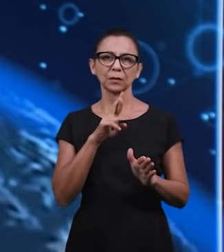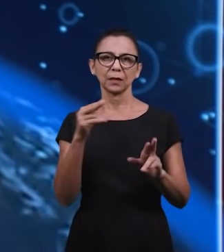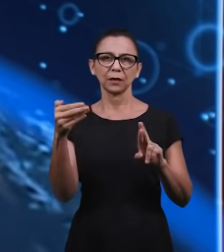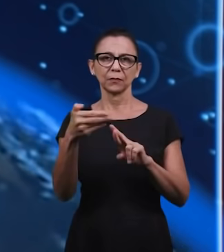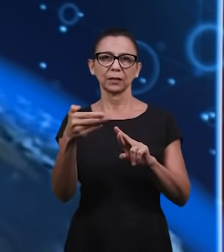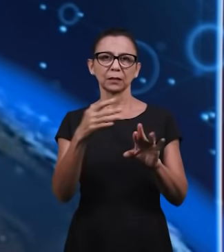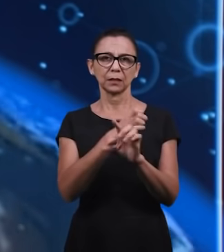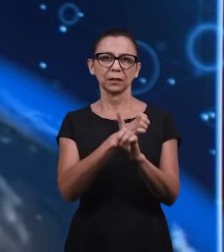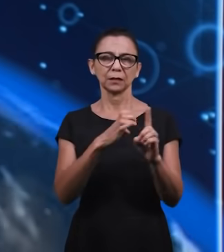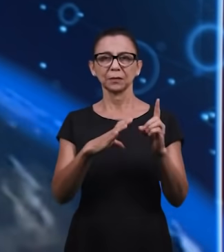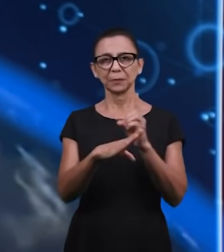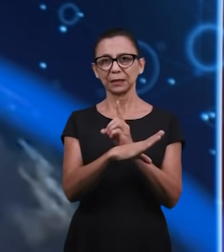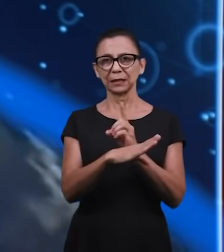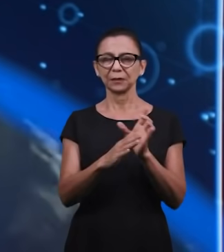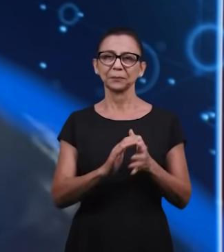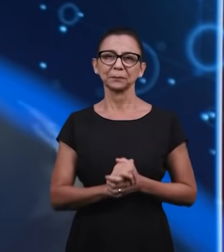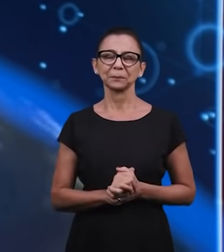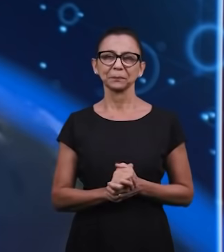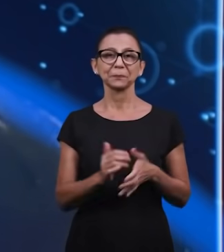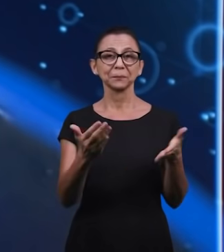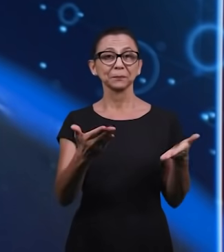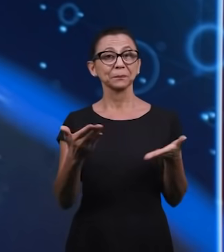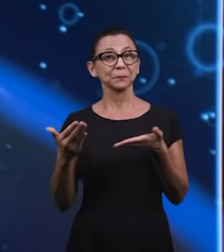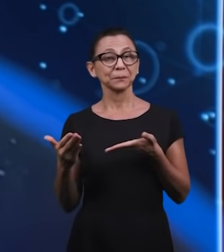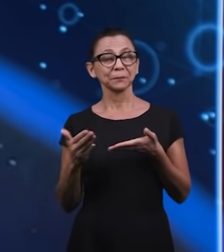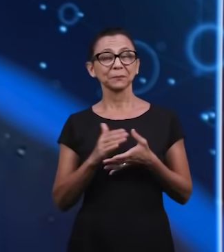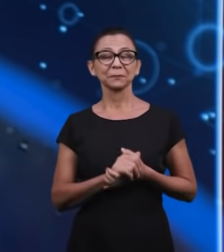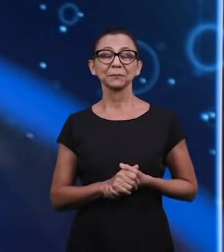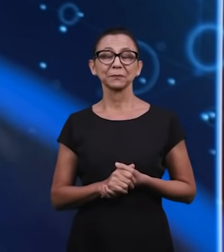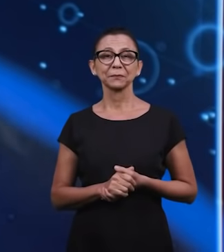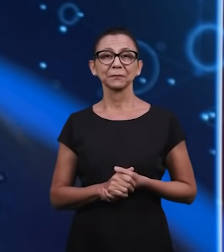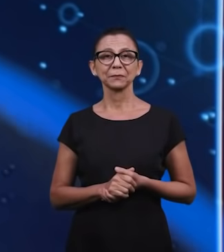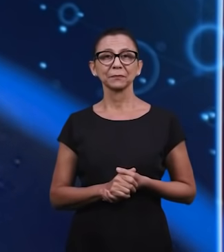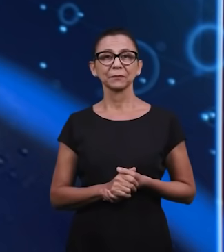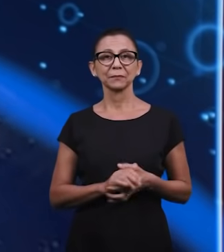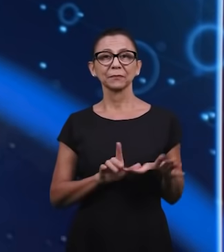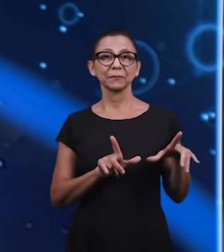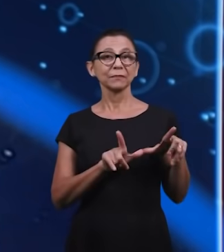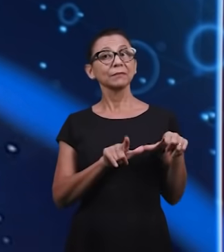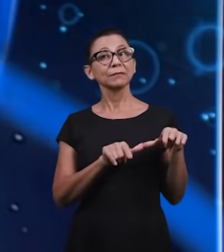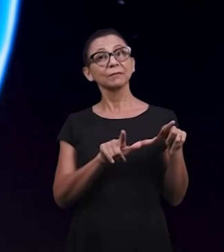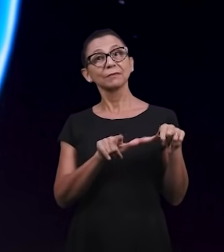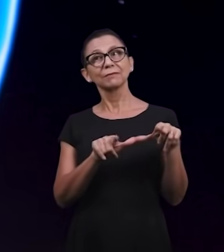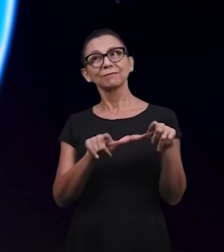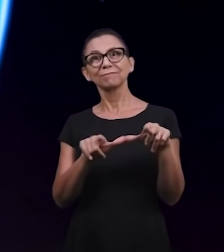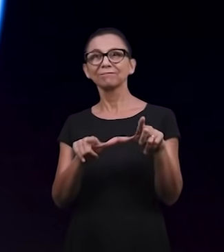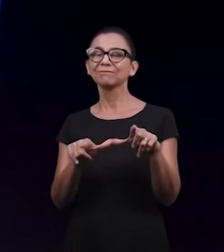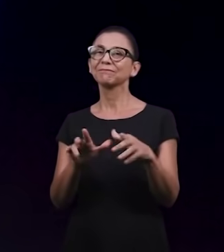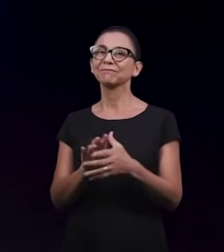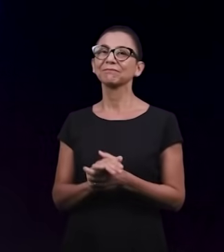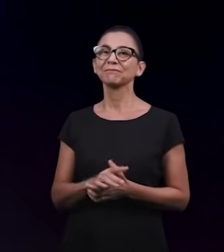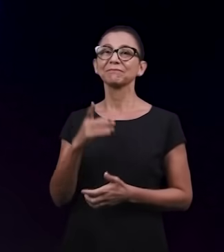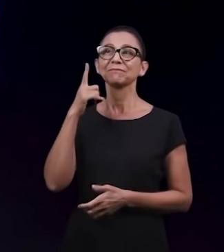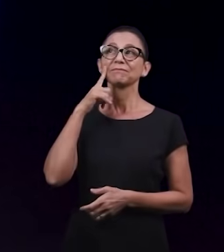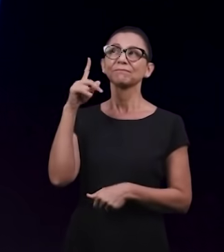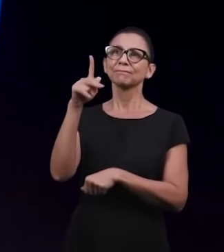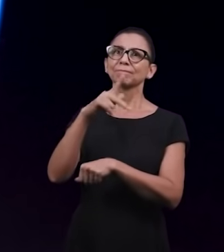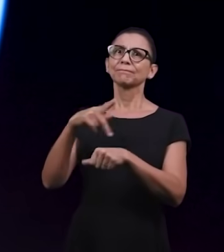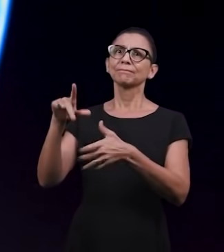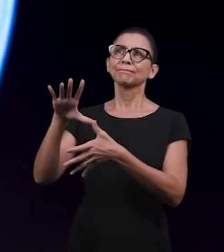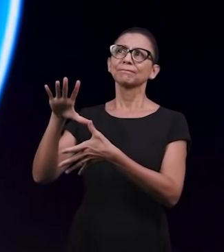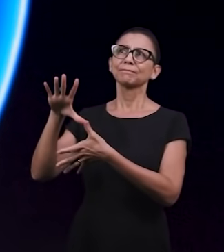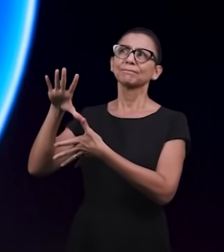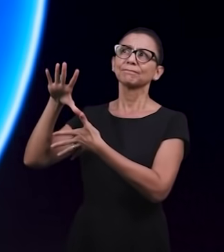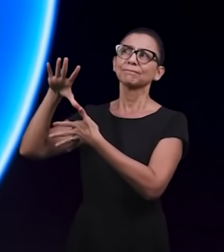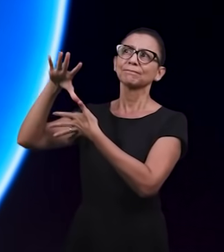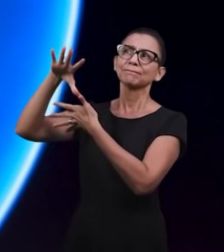Escola Bíblica Dominical. E para isto, nós vamos te convidar agora para viajar conosco para o país de onde virá essa